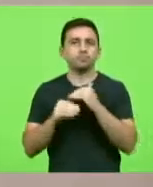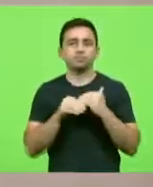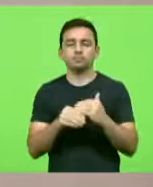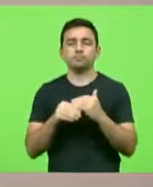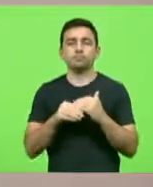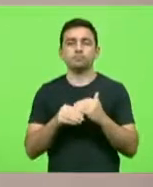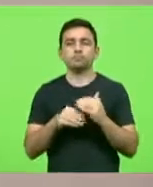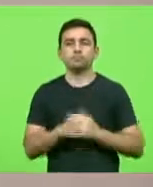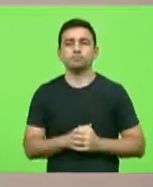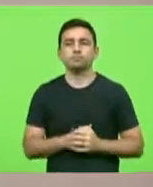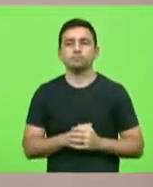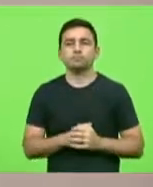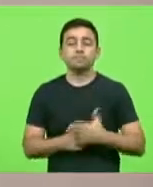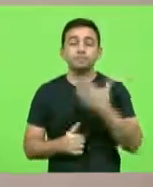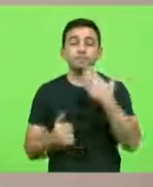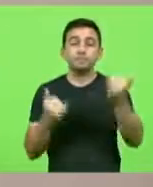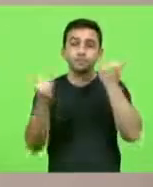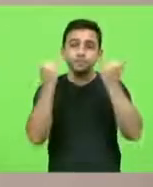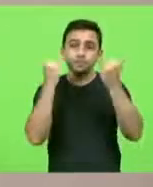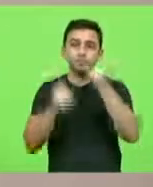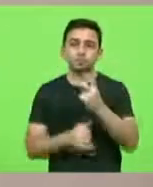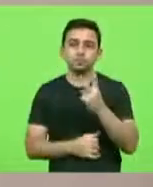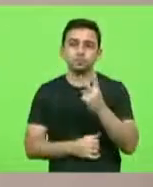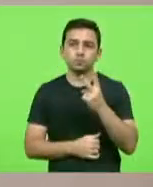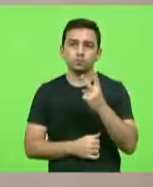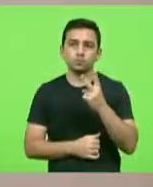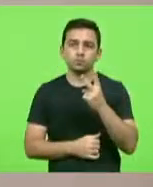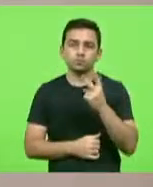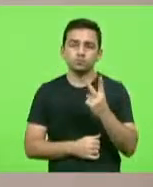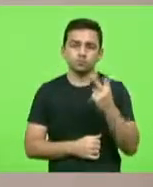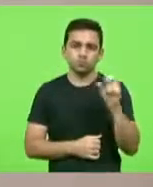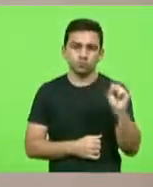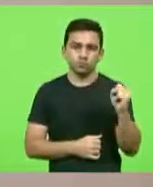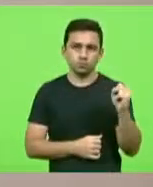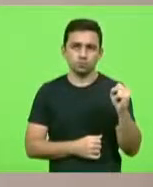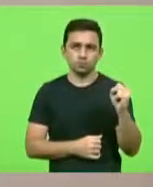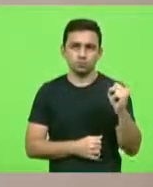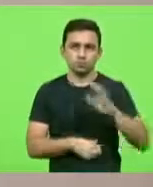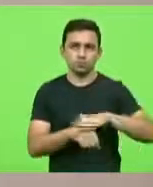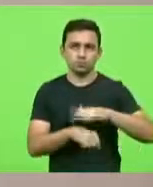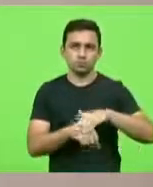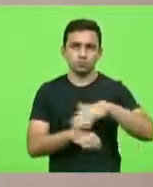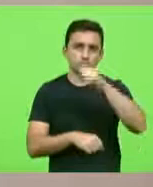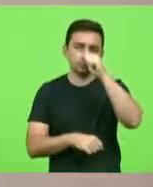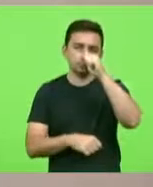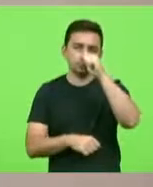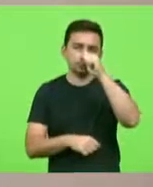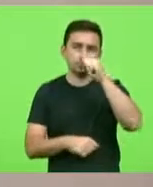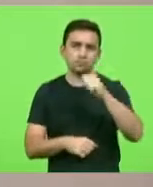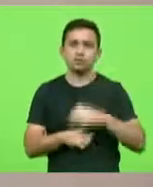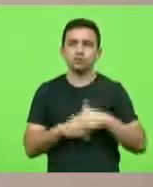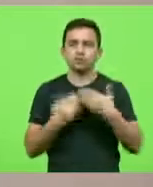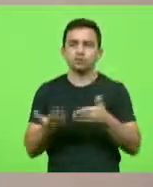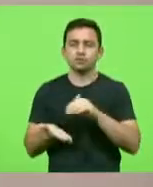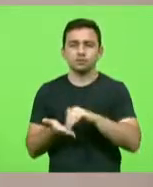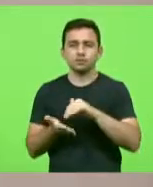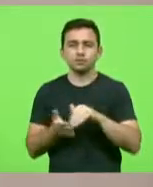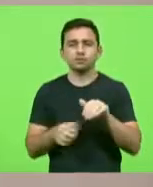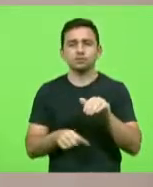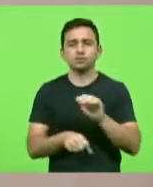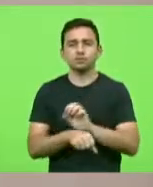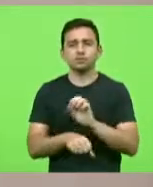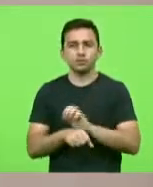por unanimidade. Pedido de informação 228. Autor, deputado João Amin, solicitando ao secretário de Estado da Casa